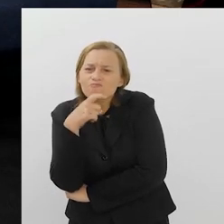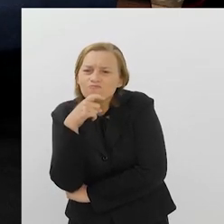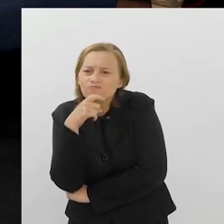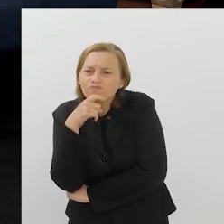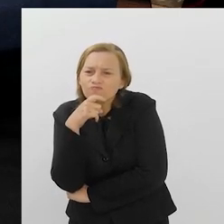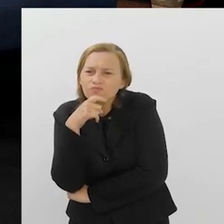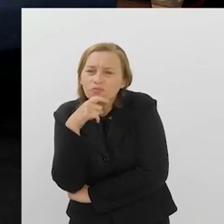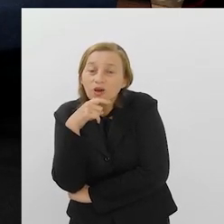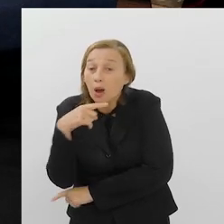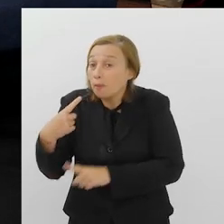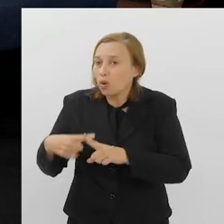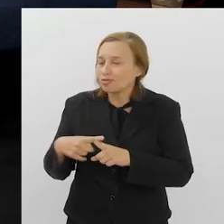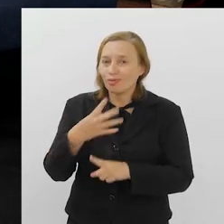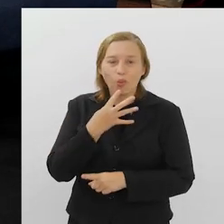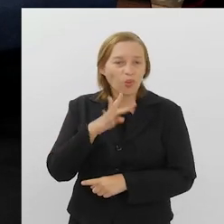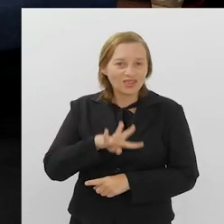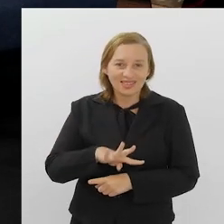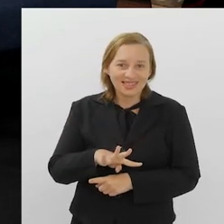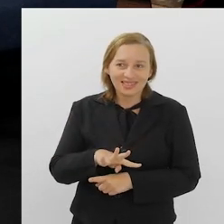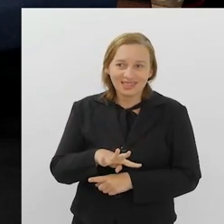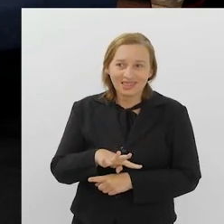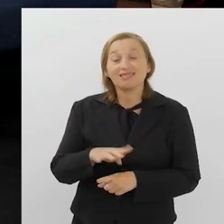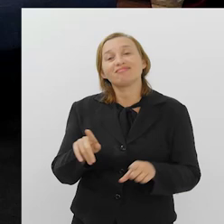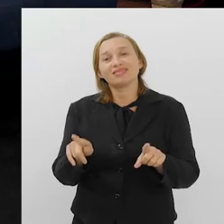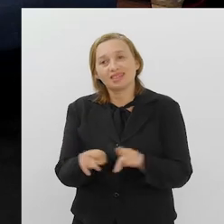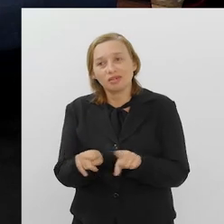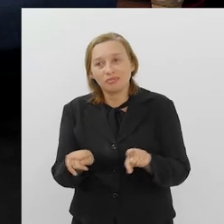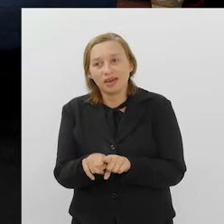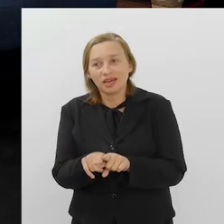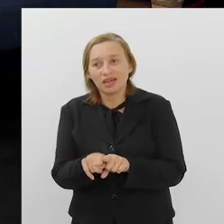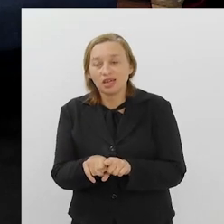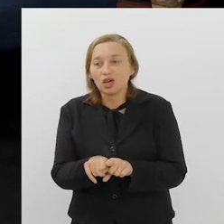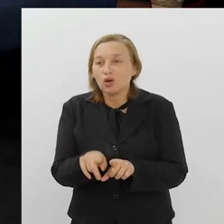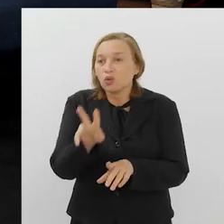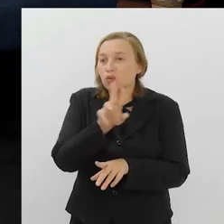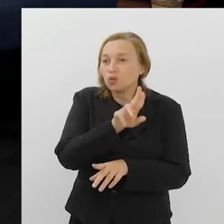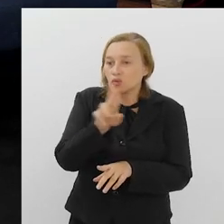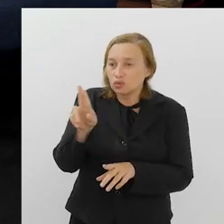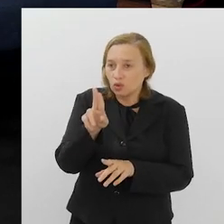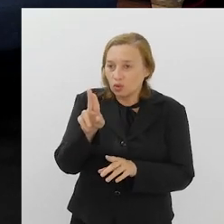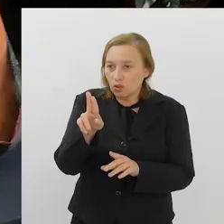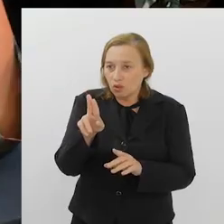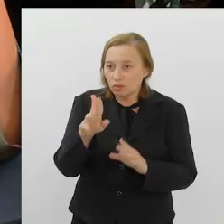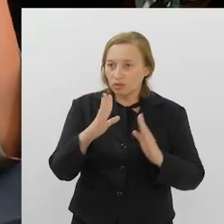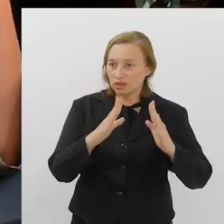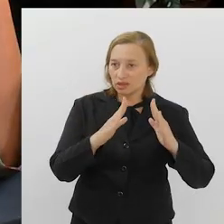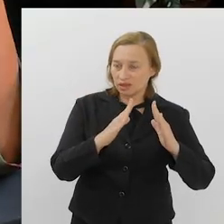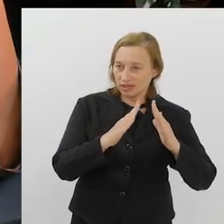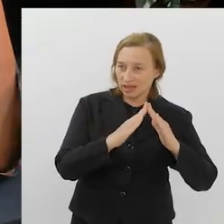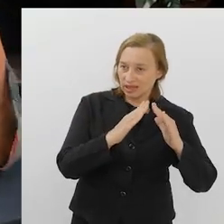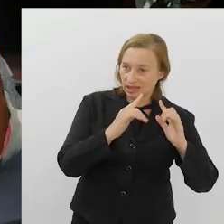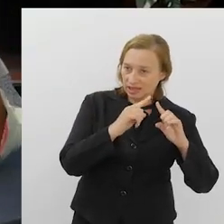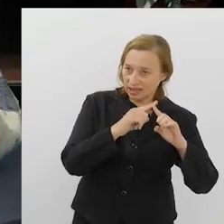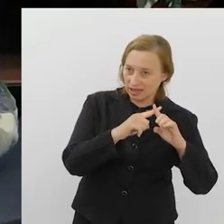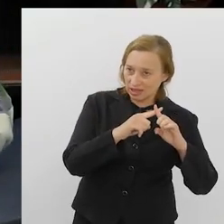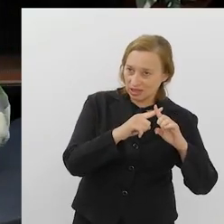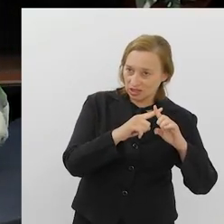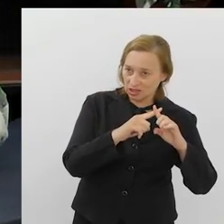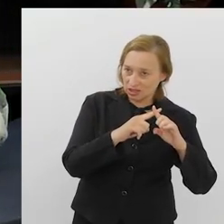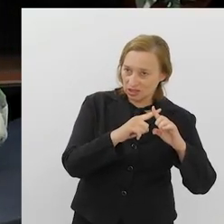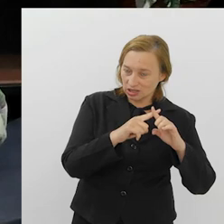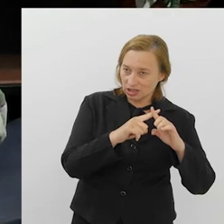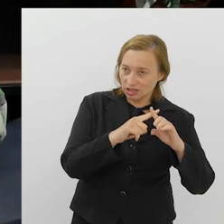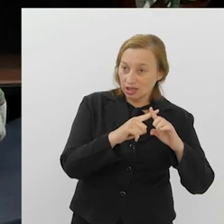ent porque elas não conheciam e também tinha uma coisa o nome do stand é o nome da